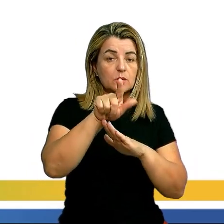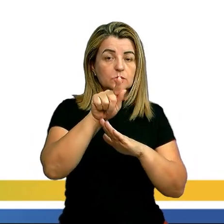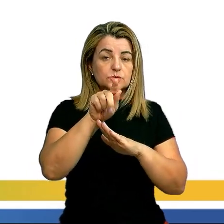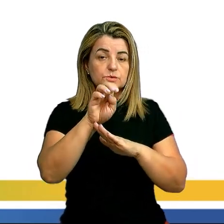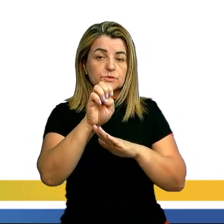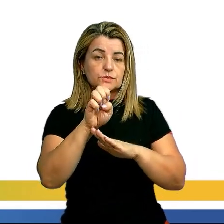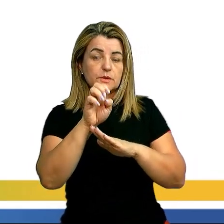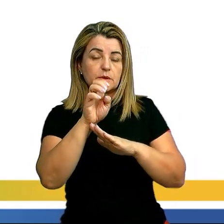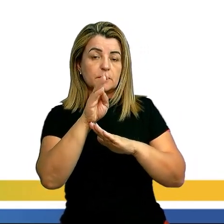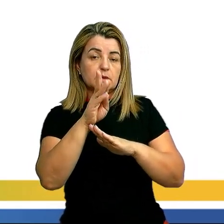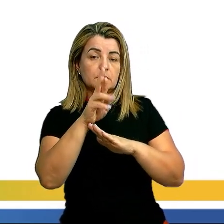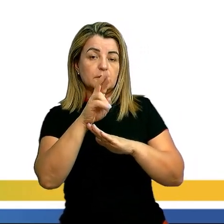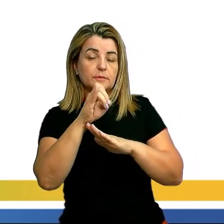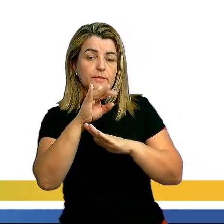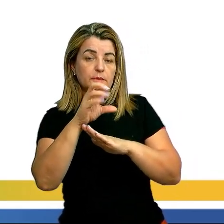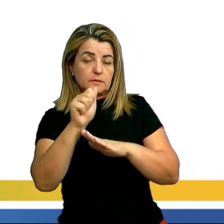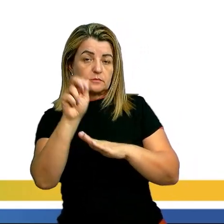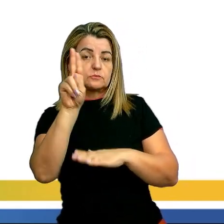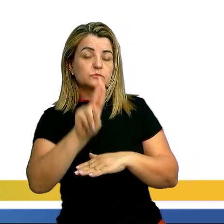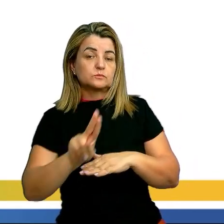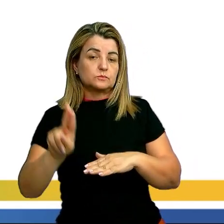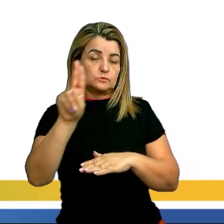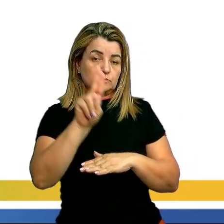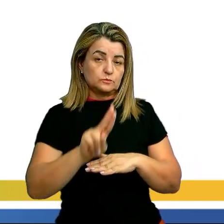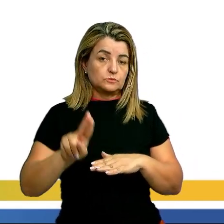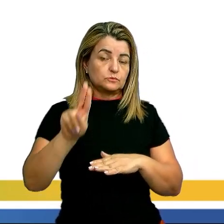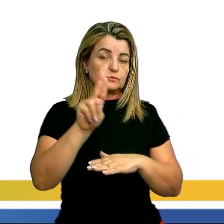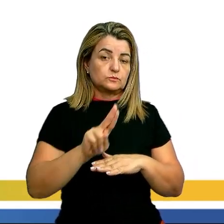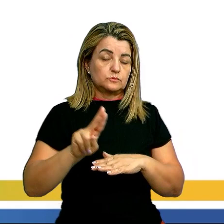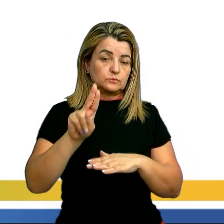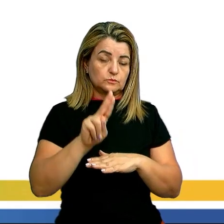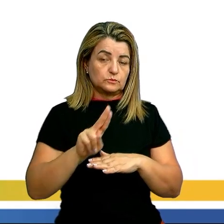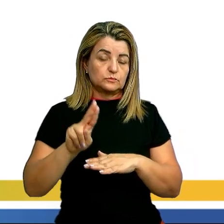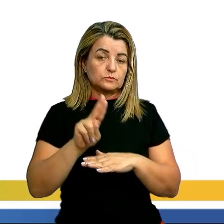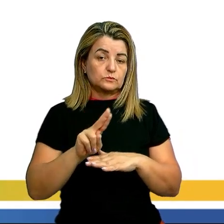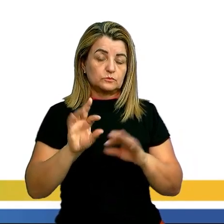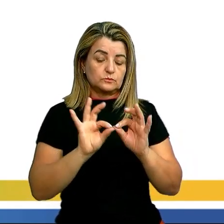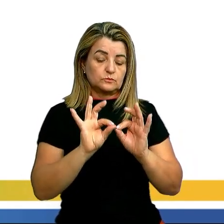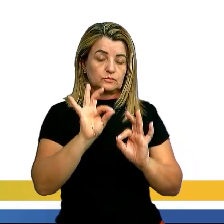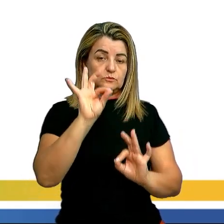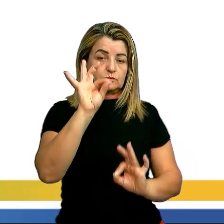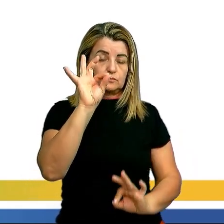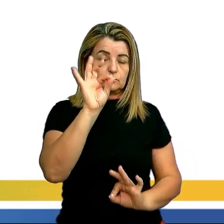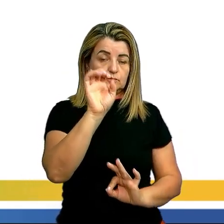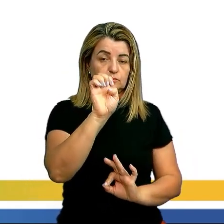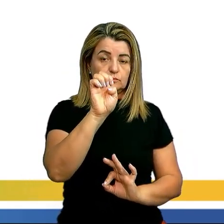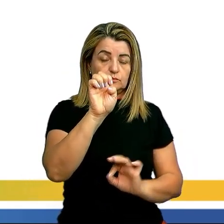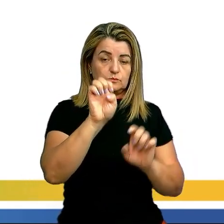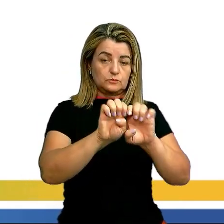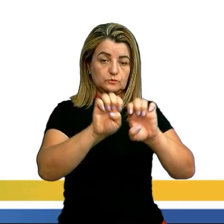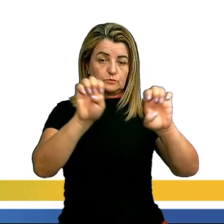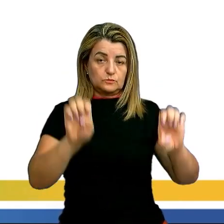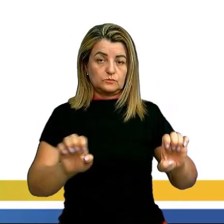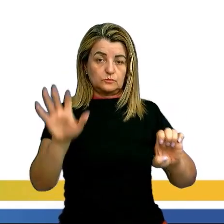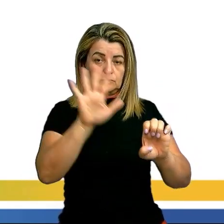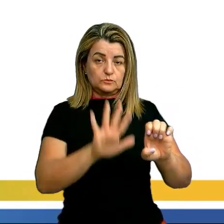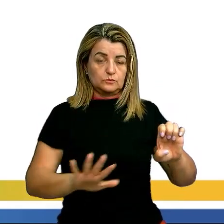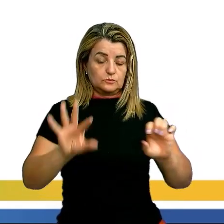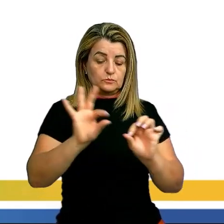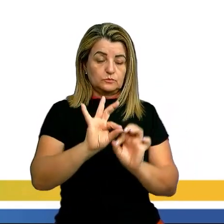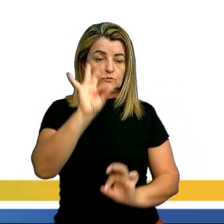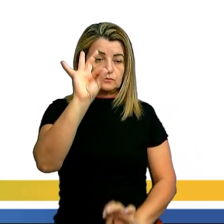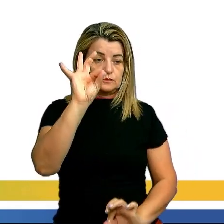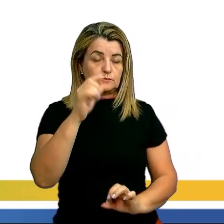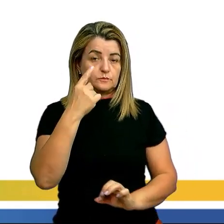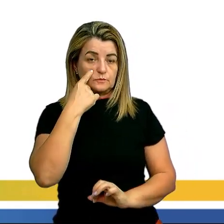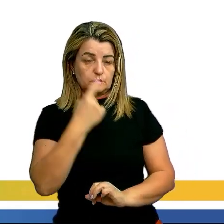escalas, utilizaremos a equação geral da reta. Resolveremos por determinantes. Vamos lá. Nós